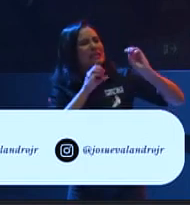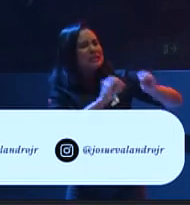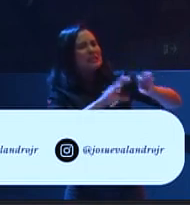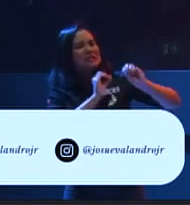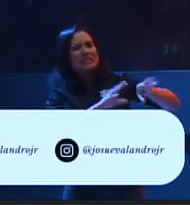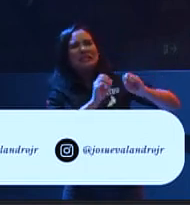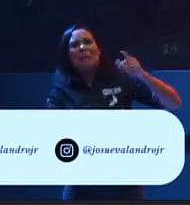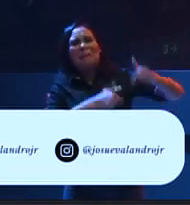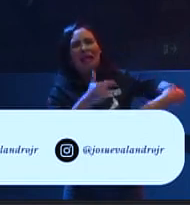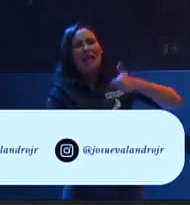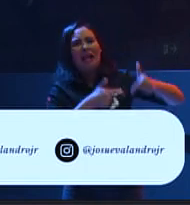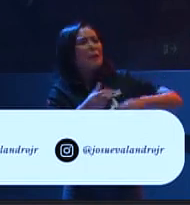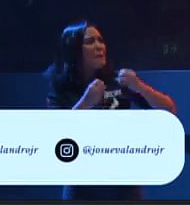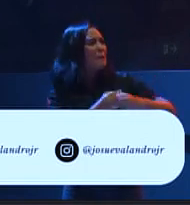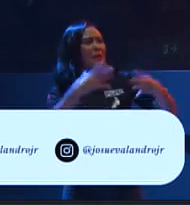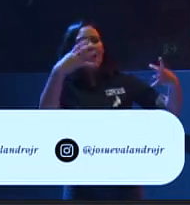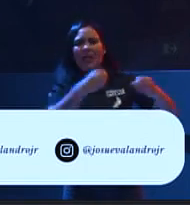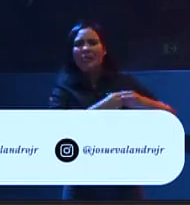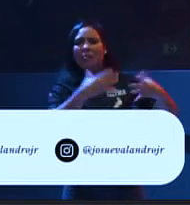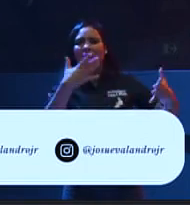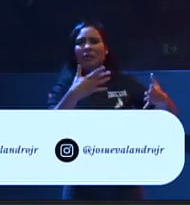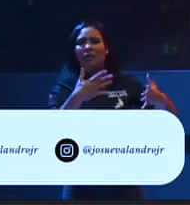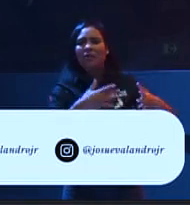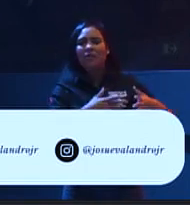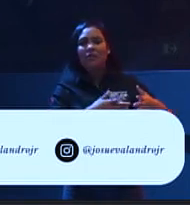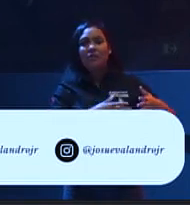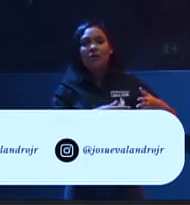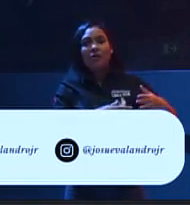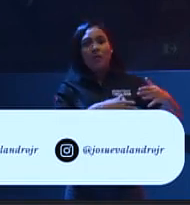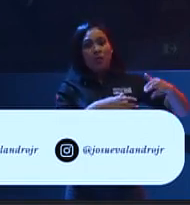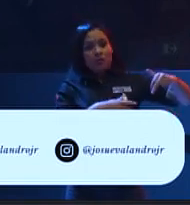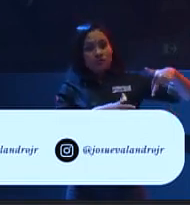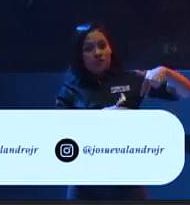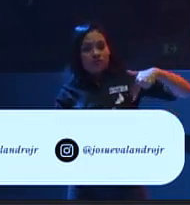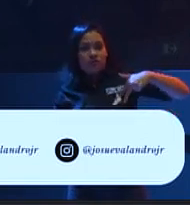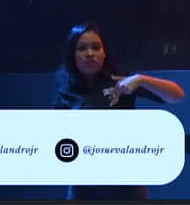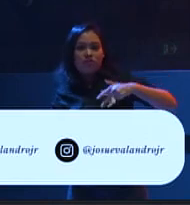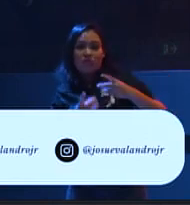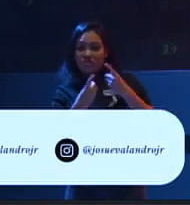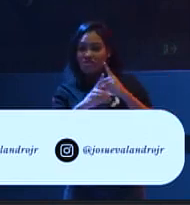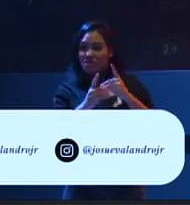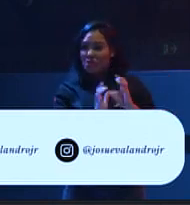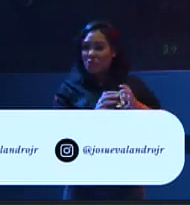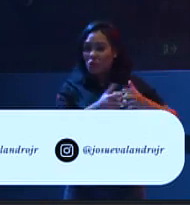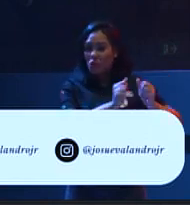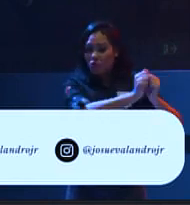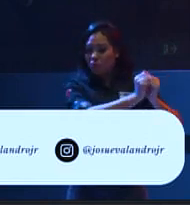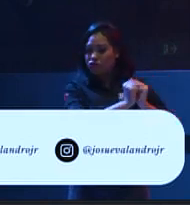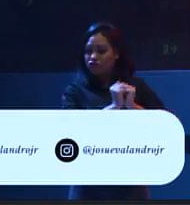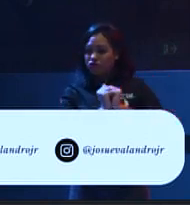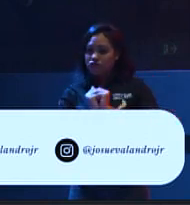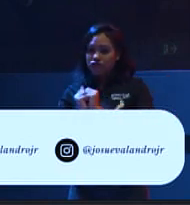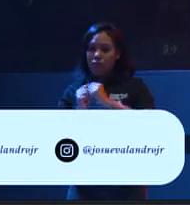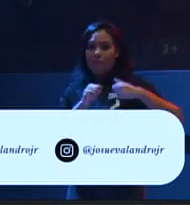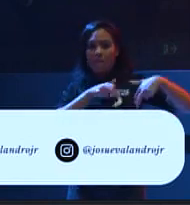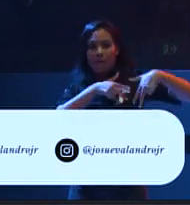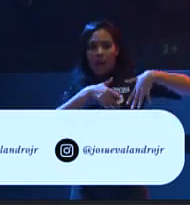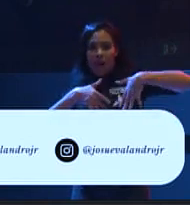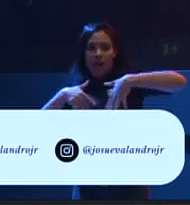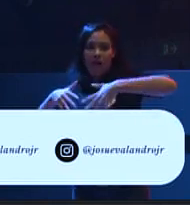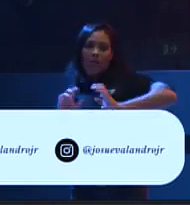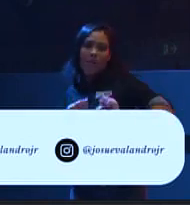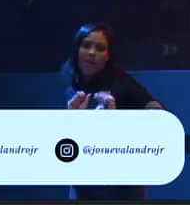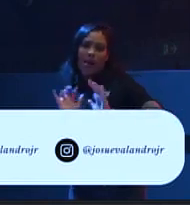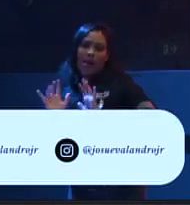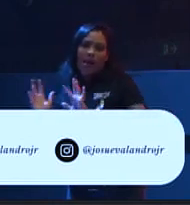muito fazer milagres ele sai por um outro lado para descansar com seus discípulos e quando ele chega do outro lado